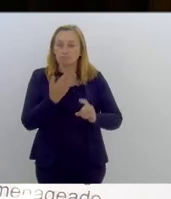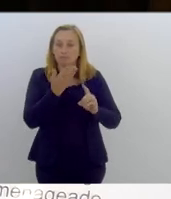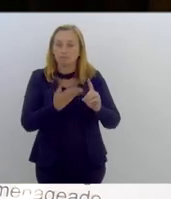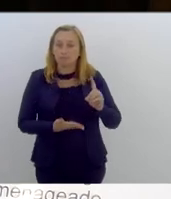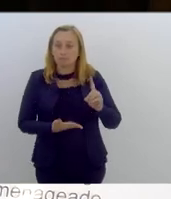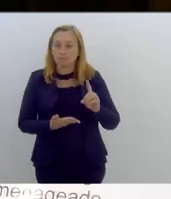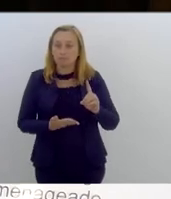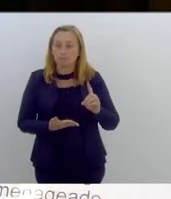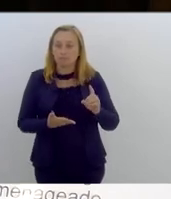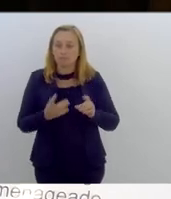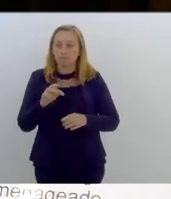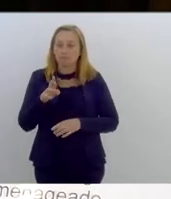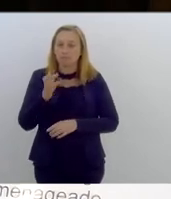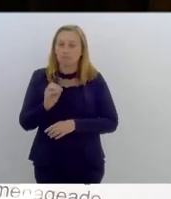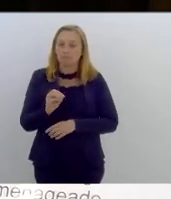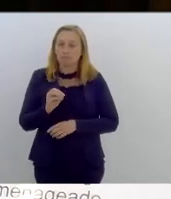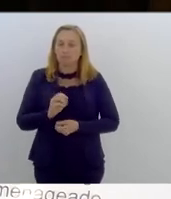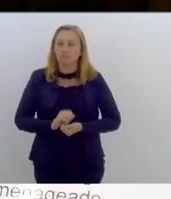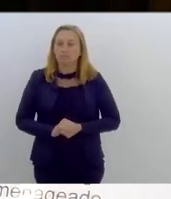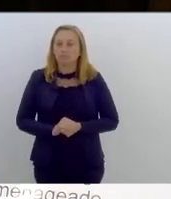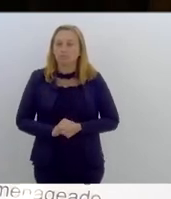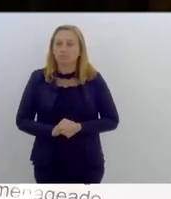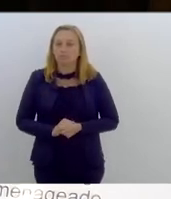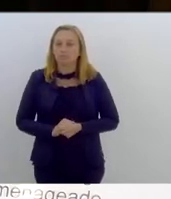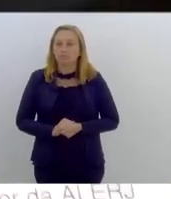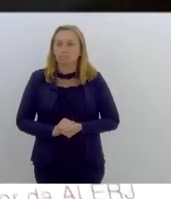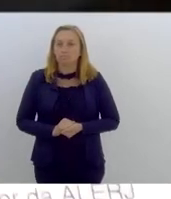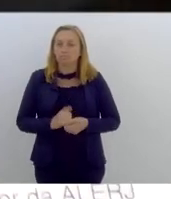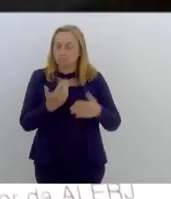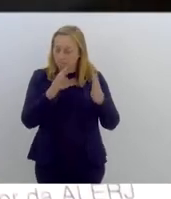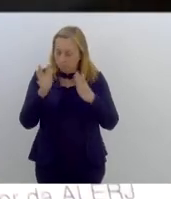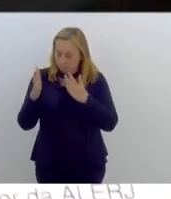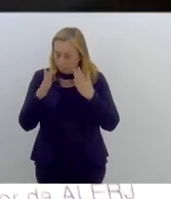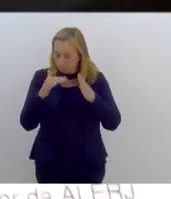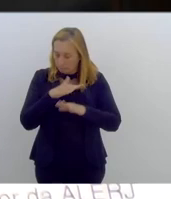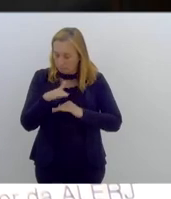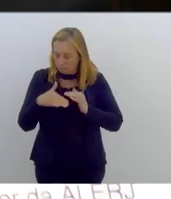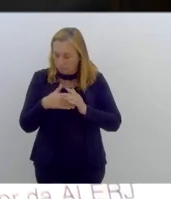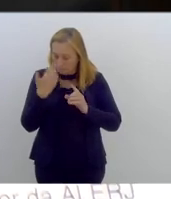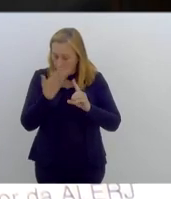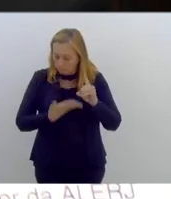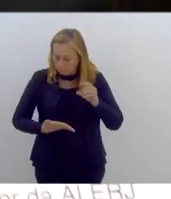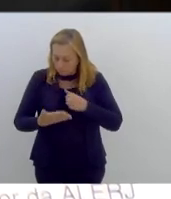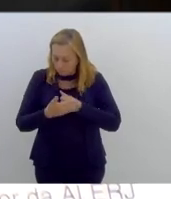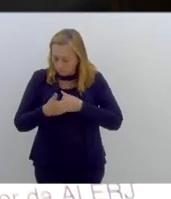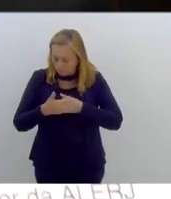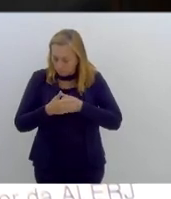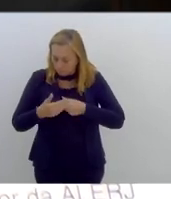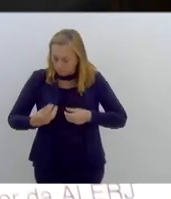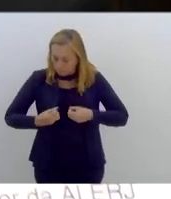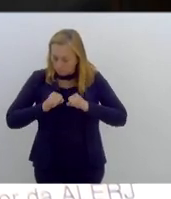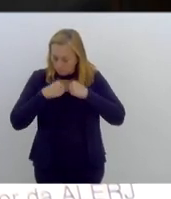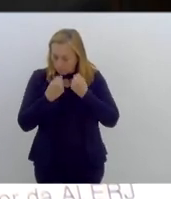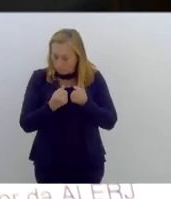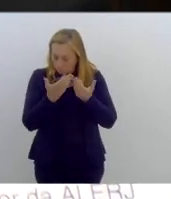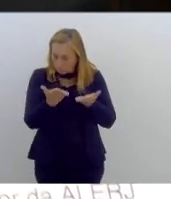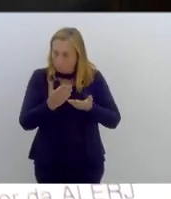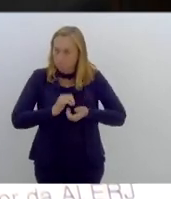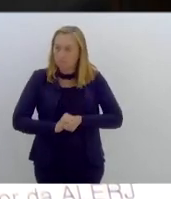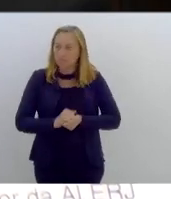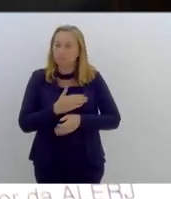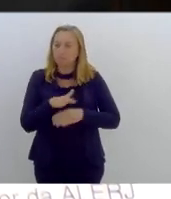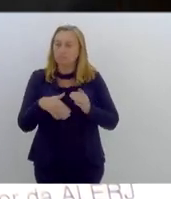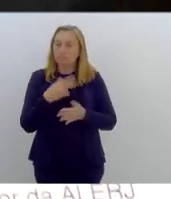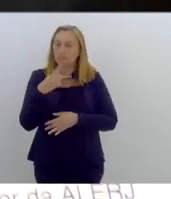homenageado, Rodrigo Lopes Lourenço, a quem eu rendo todas as homenagens pelo carinho que eu dedico a ele, e endosso aqui todas